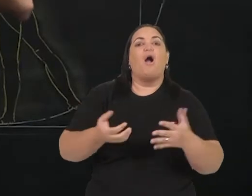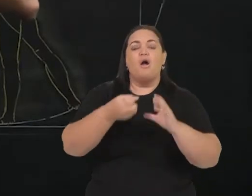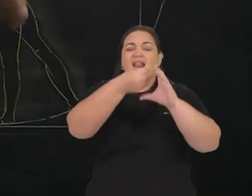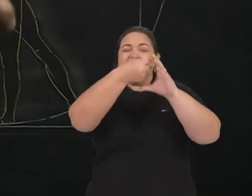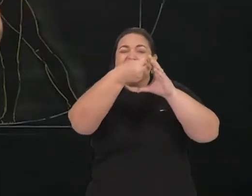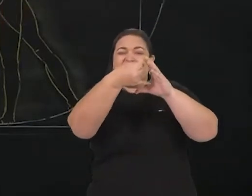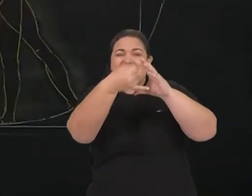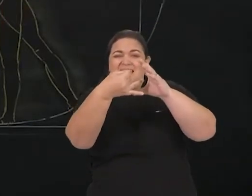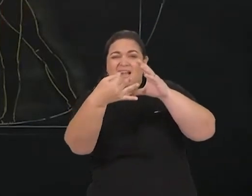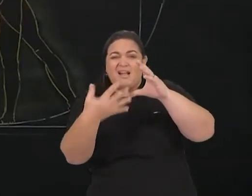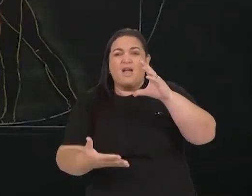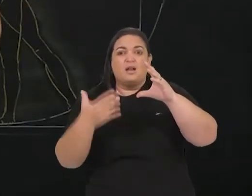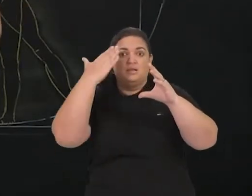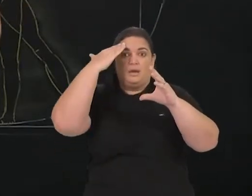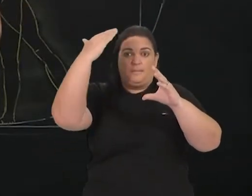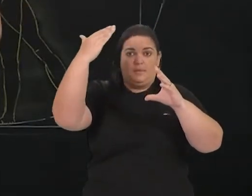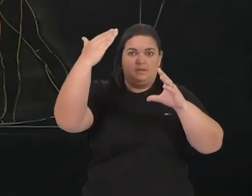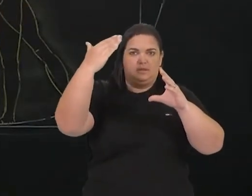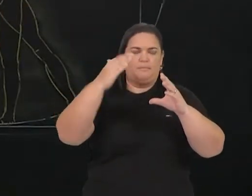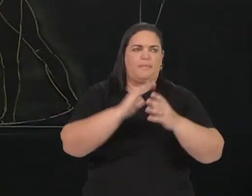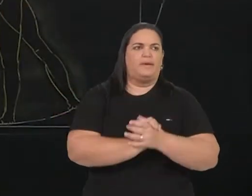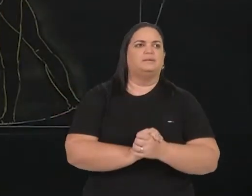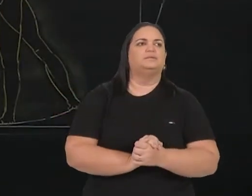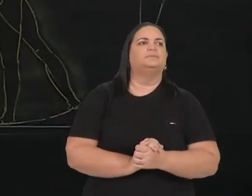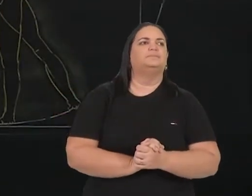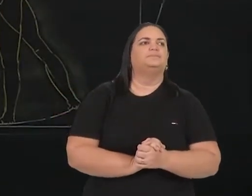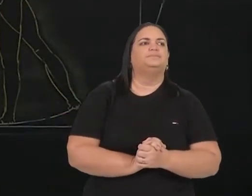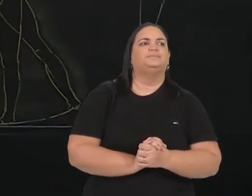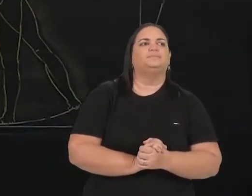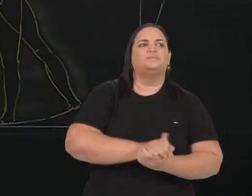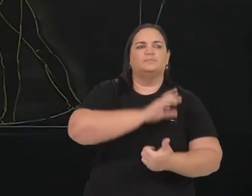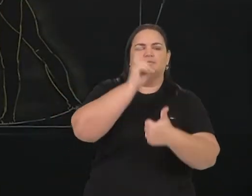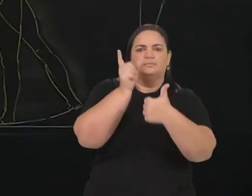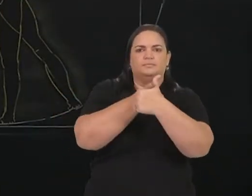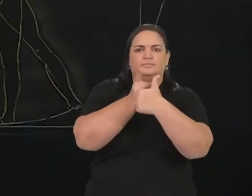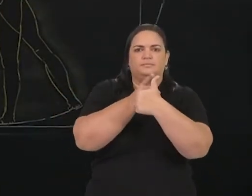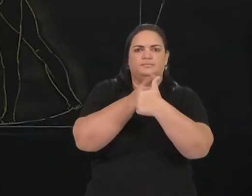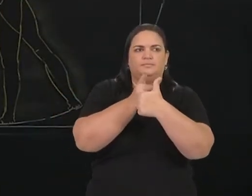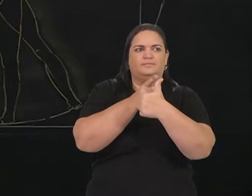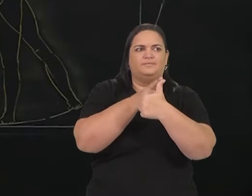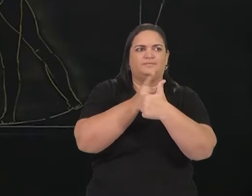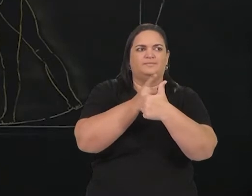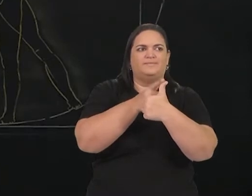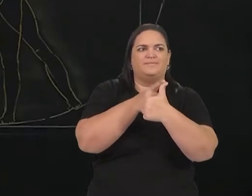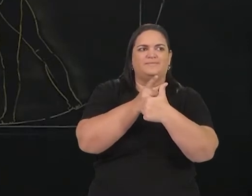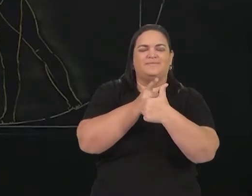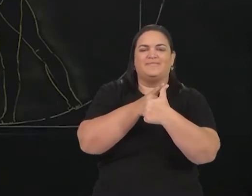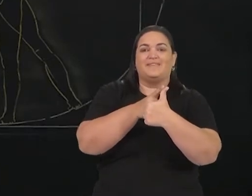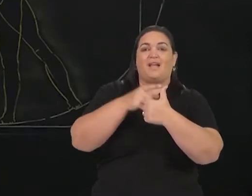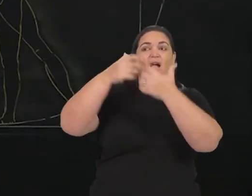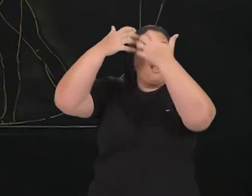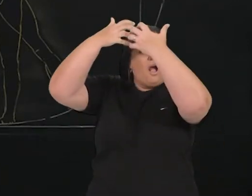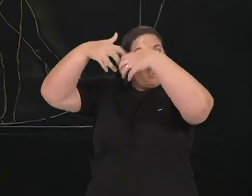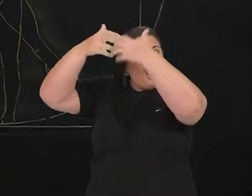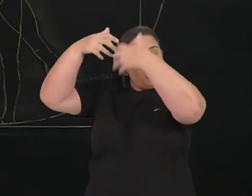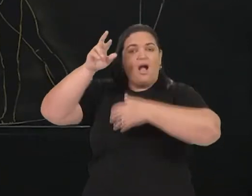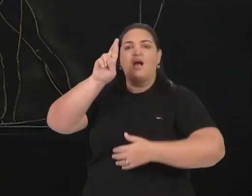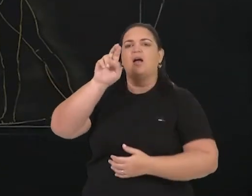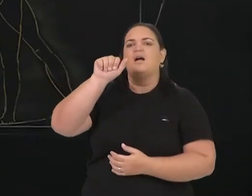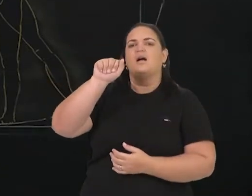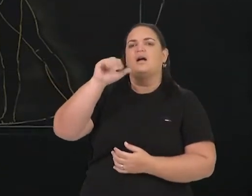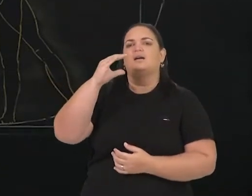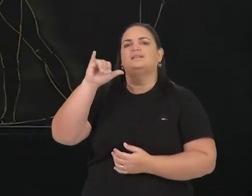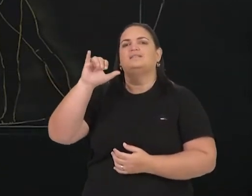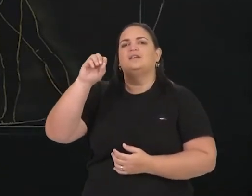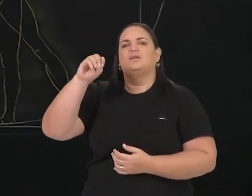das características principais desse movimento. A primeira delas é a valorização do racionalismo.